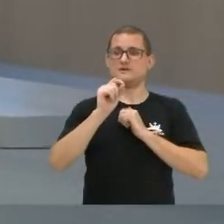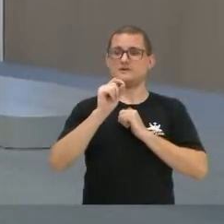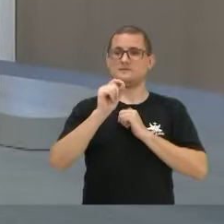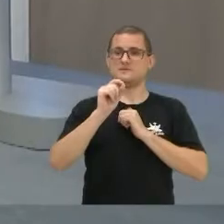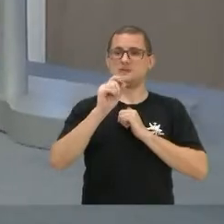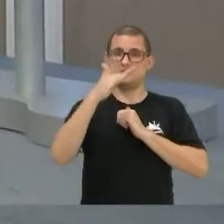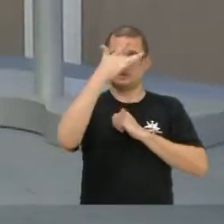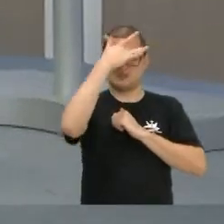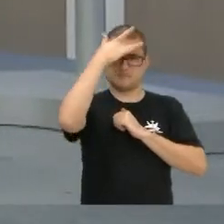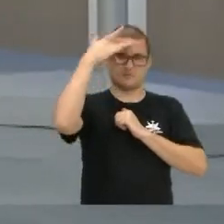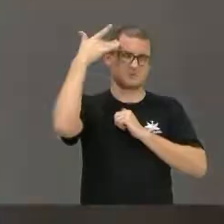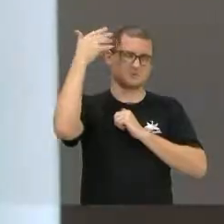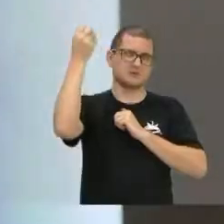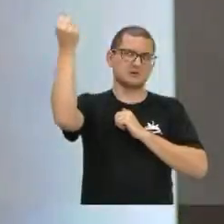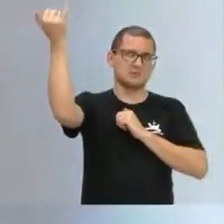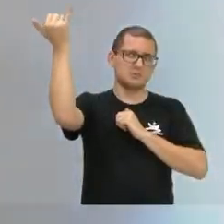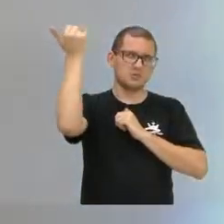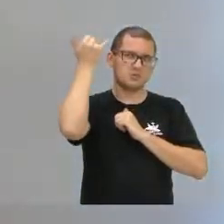vidente